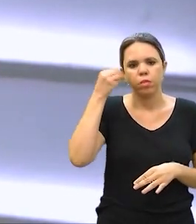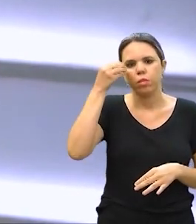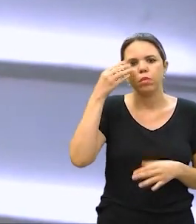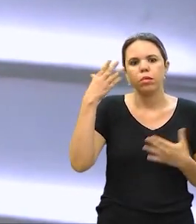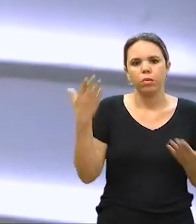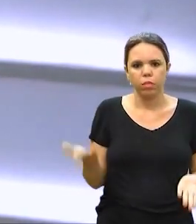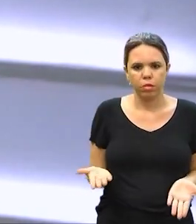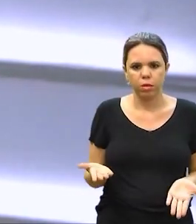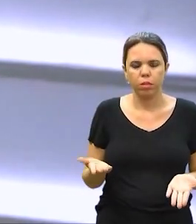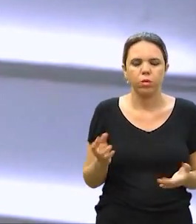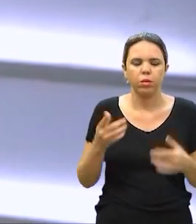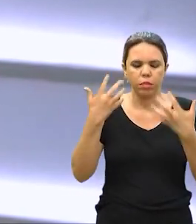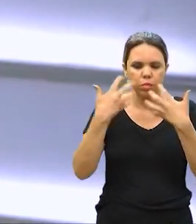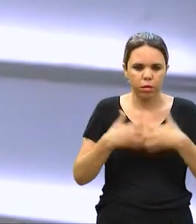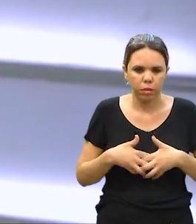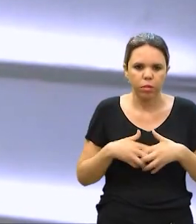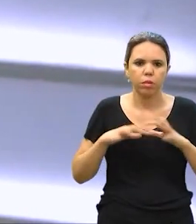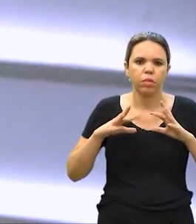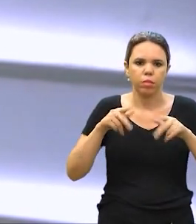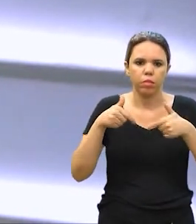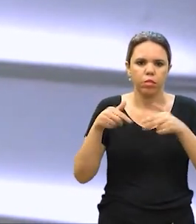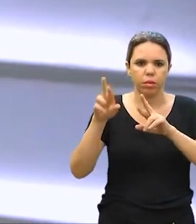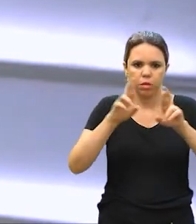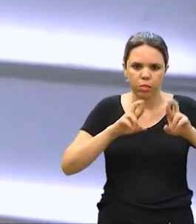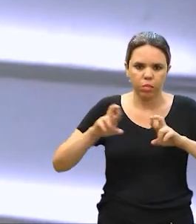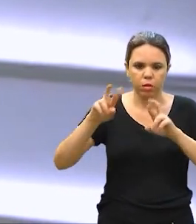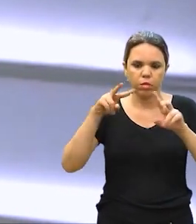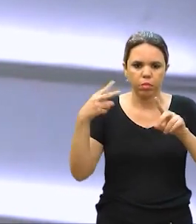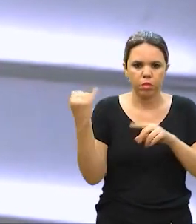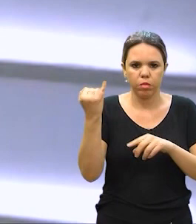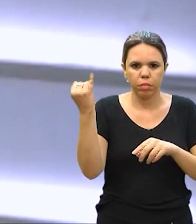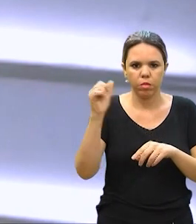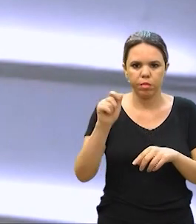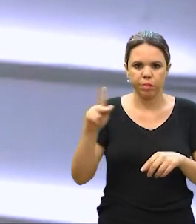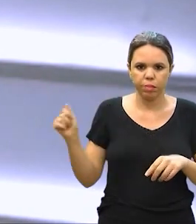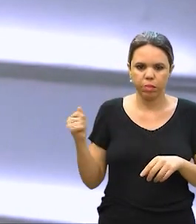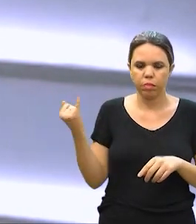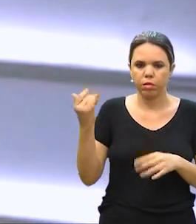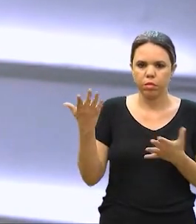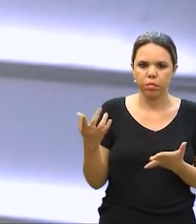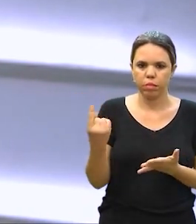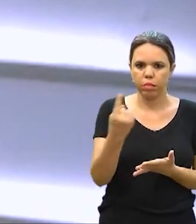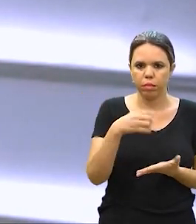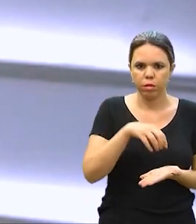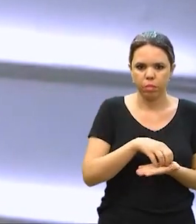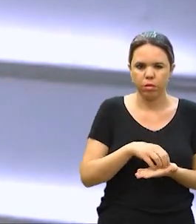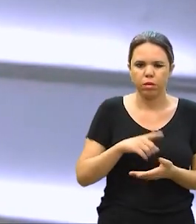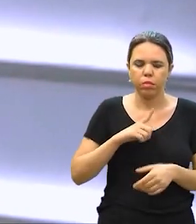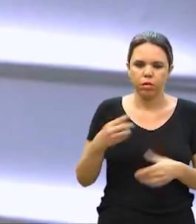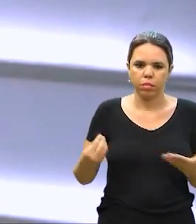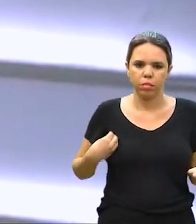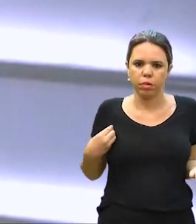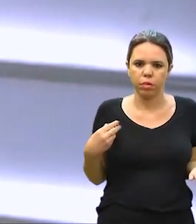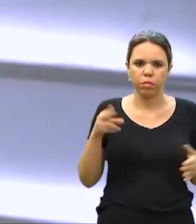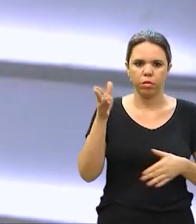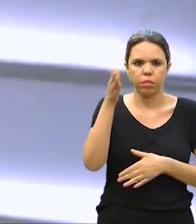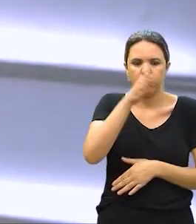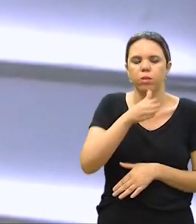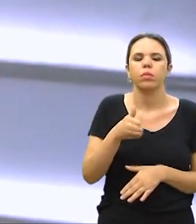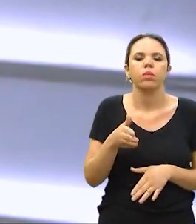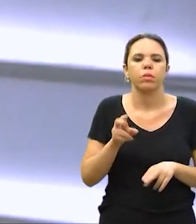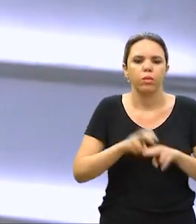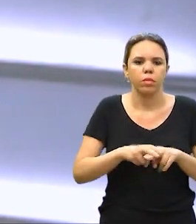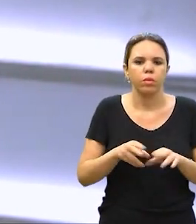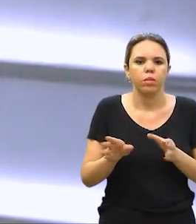conhecimento, refletir sobre todos os aspectos, sobre a importância da APA, sobre a importância de cada setor que está hoje ocupando uma cadeira dentro